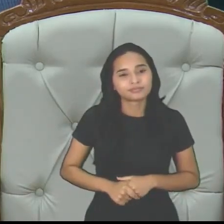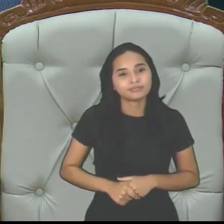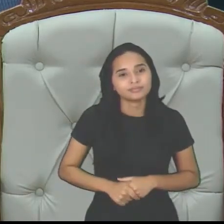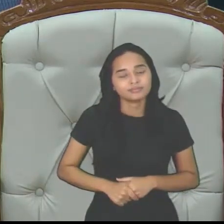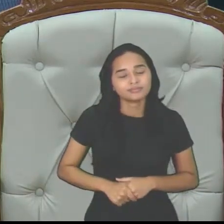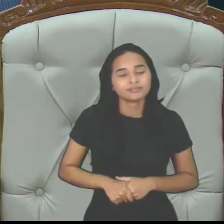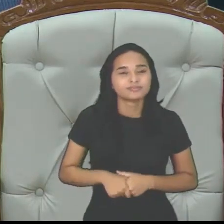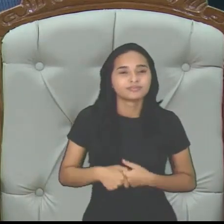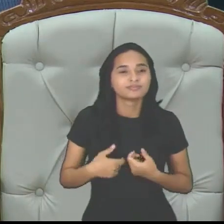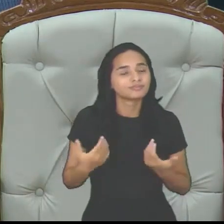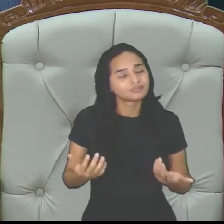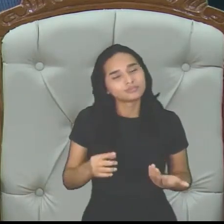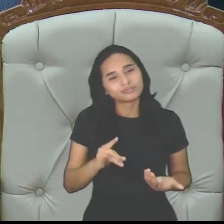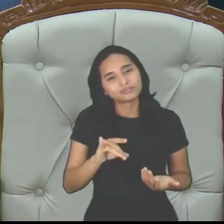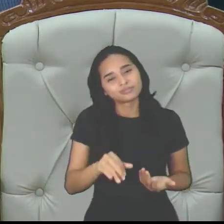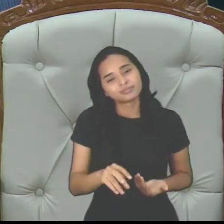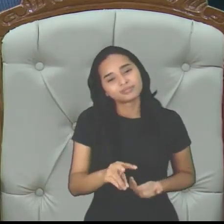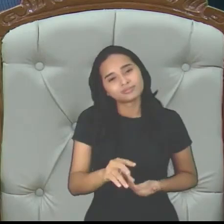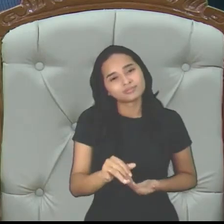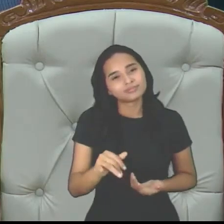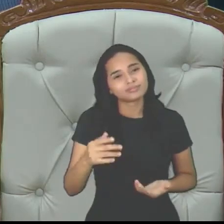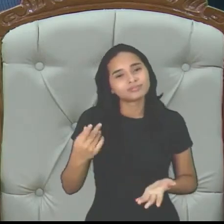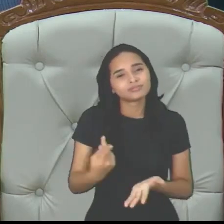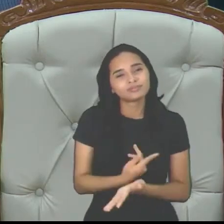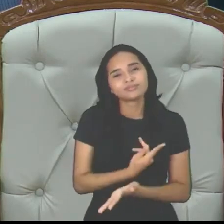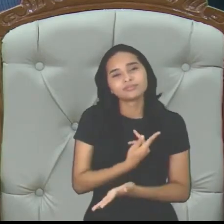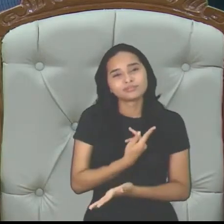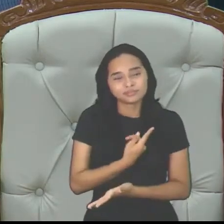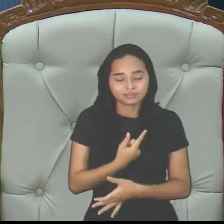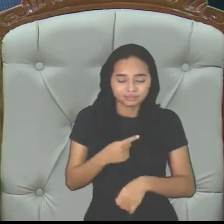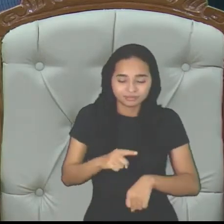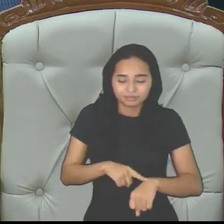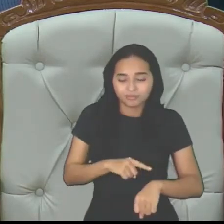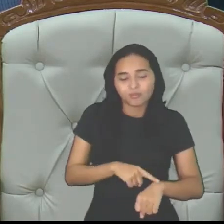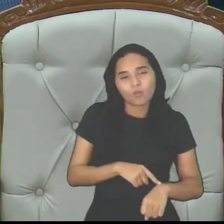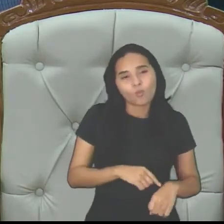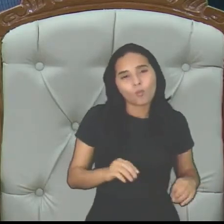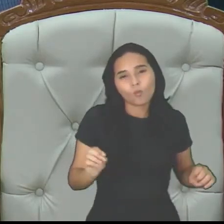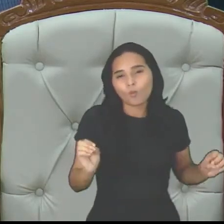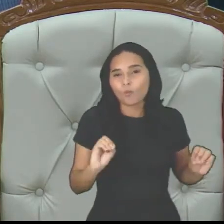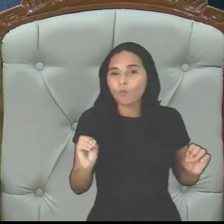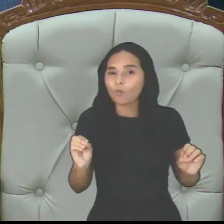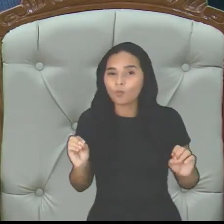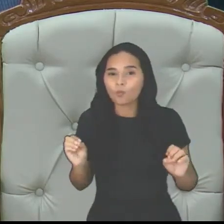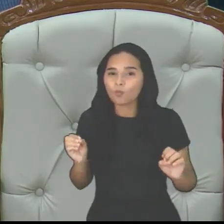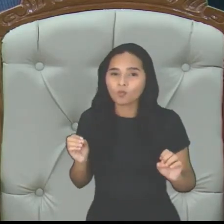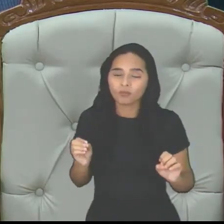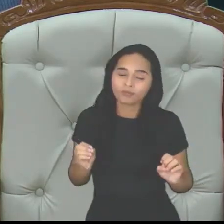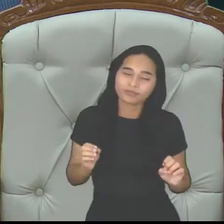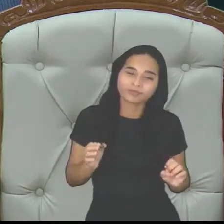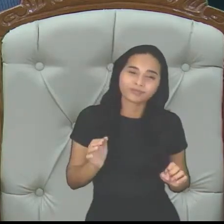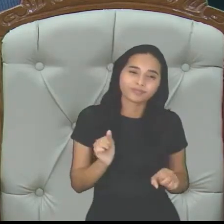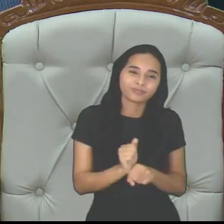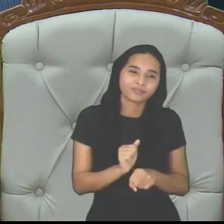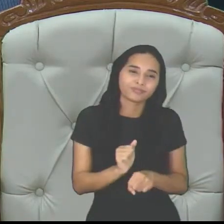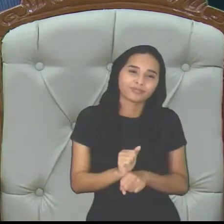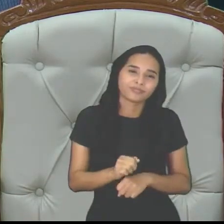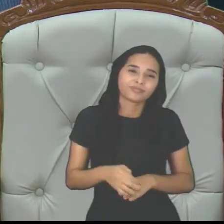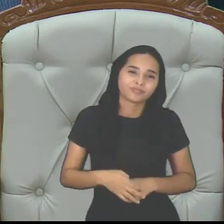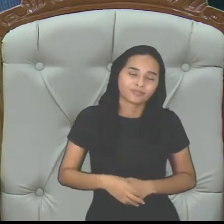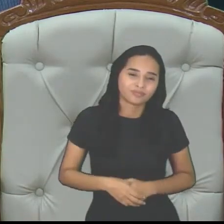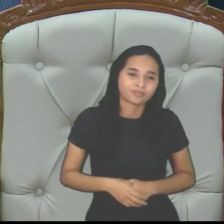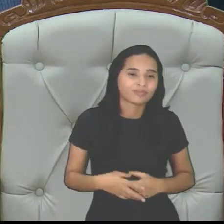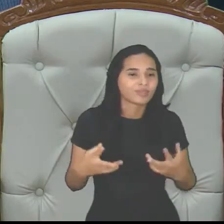Então o dia vai acontecer em uma hora que ninguém espera, irmãos.